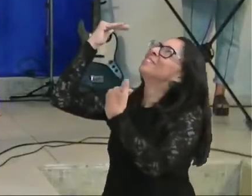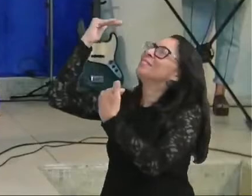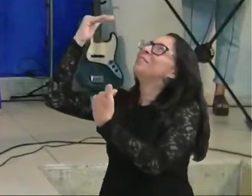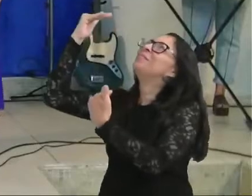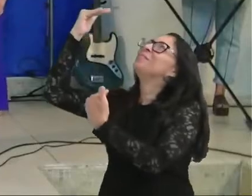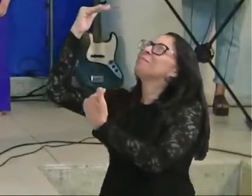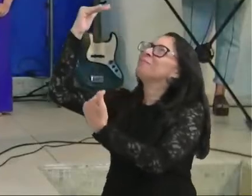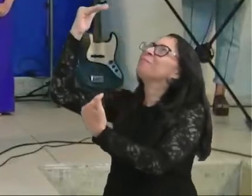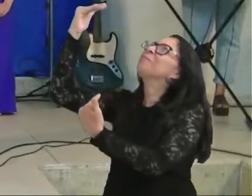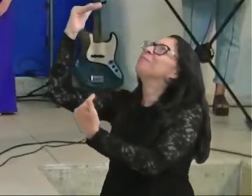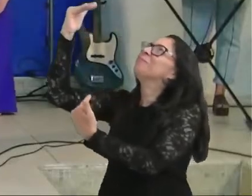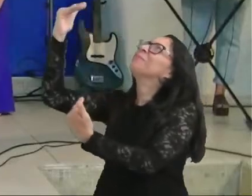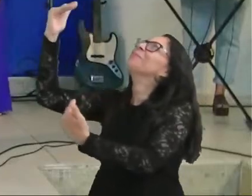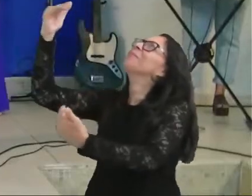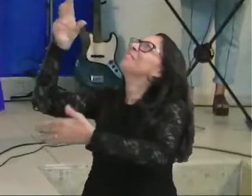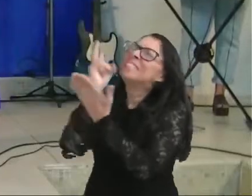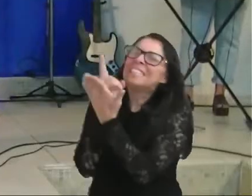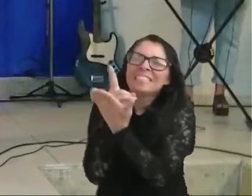agradeço.